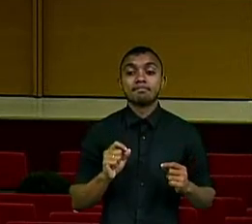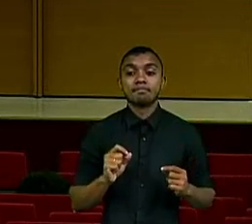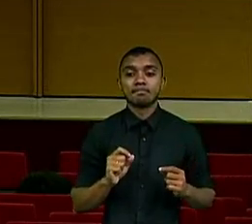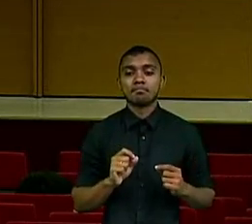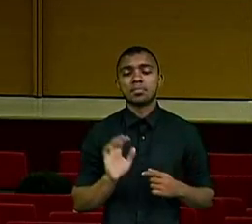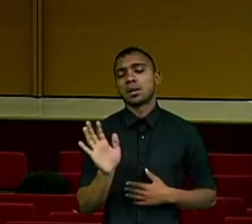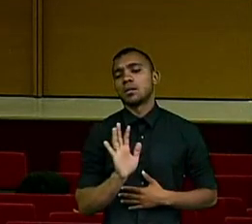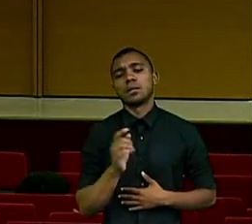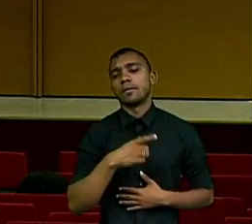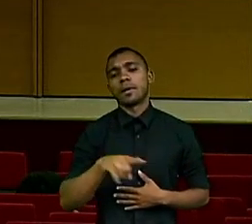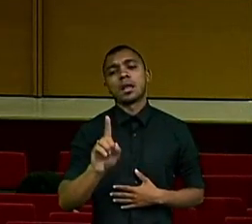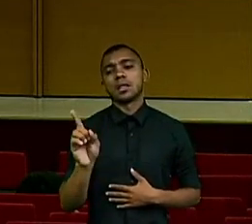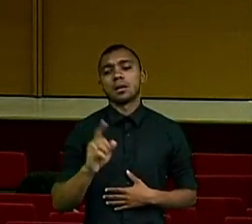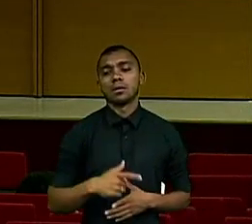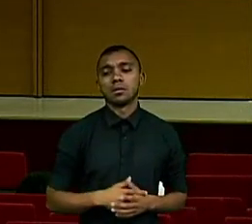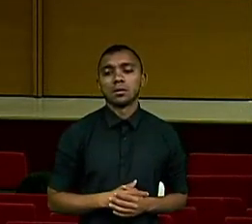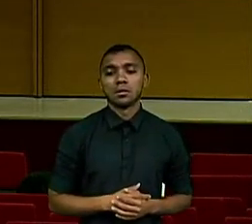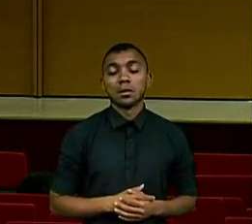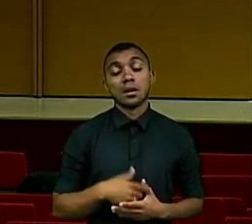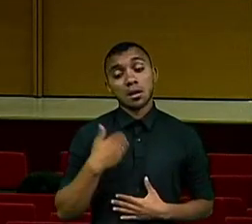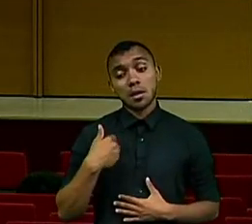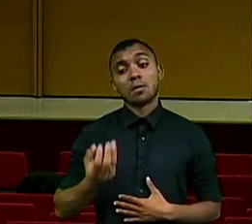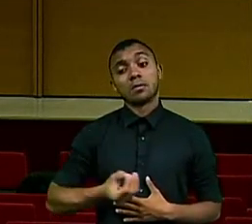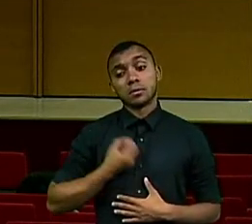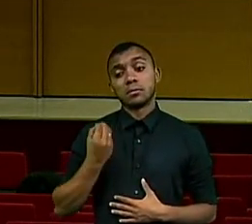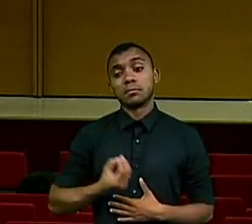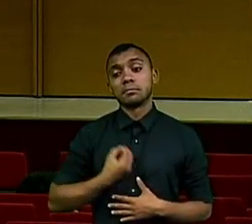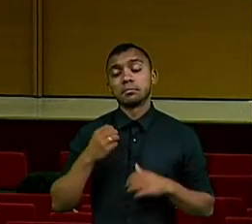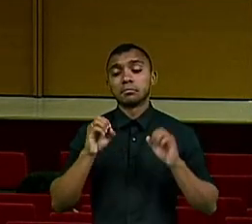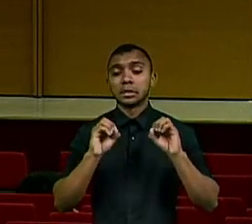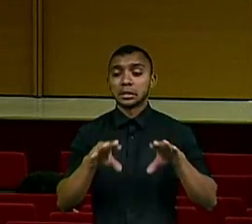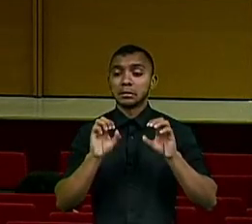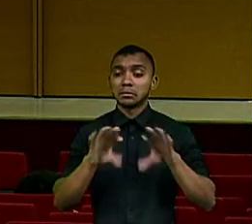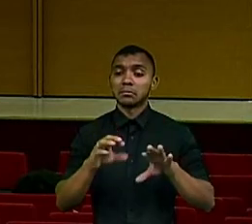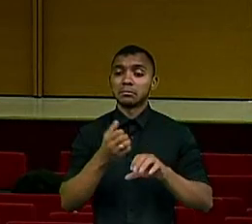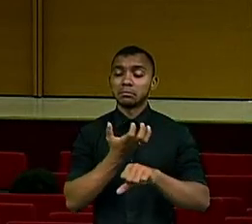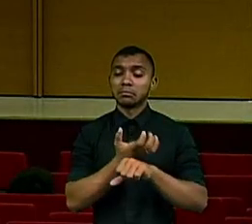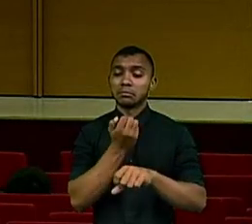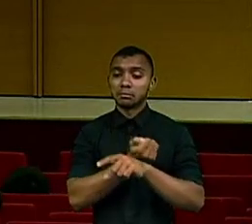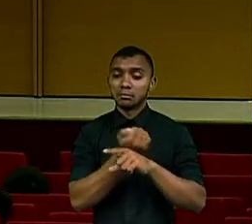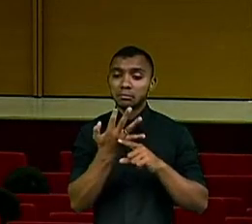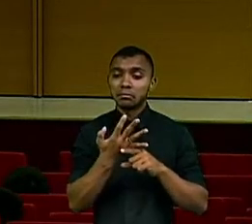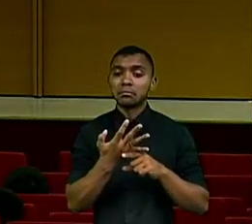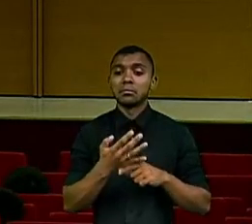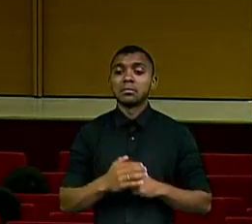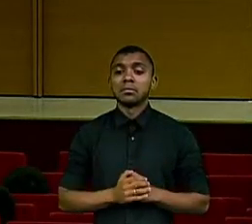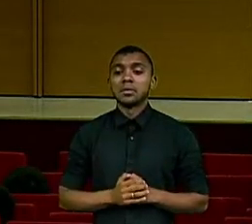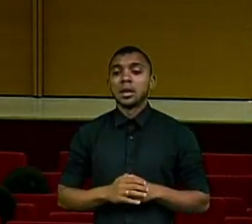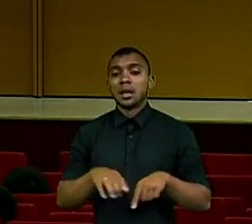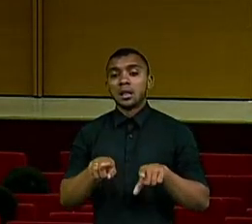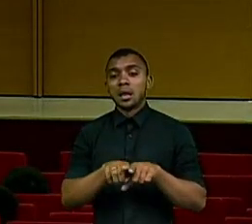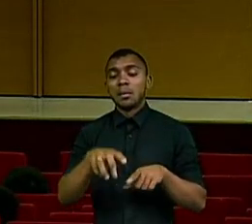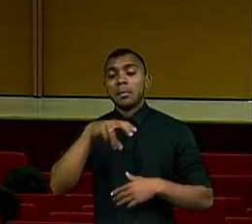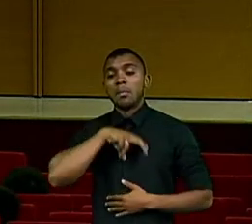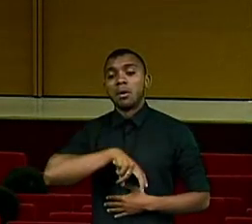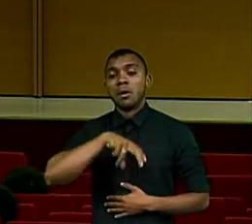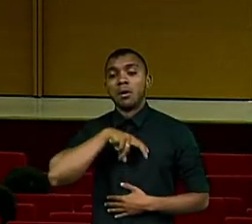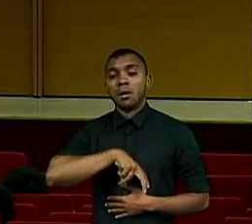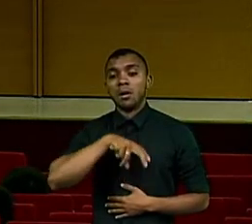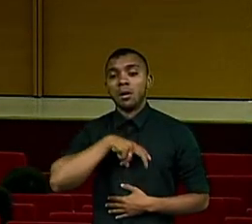não vai tomar não eu tô aqui dando aula de física sendo professor de física língua portuguesa e